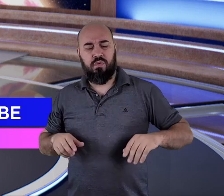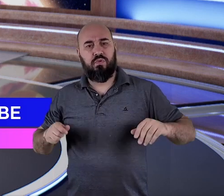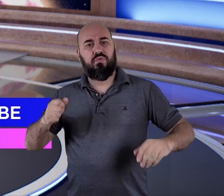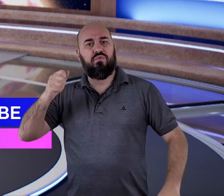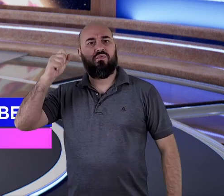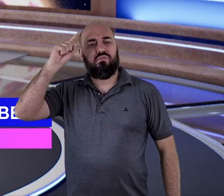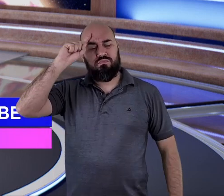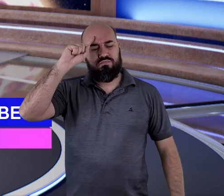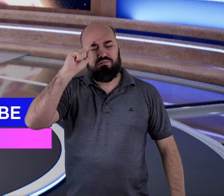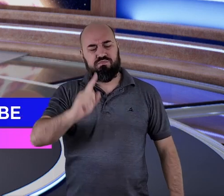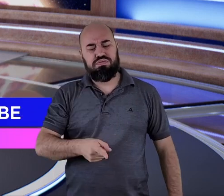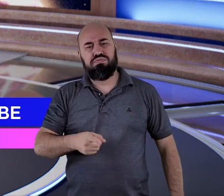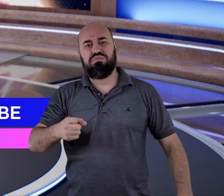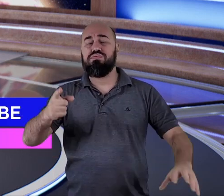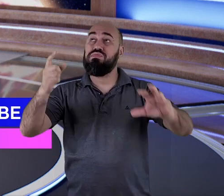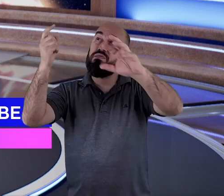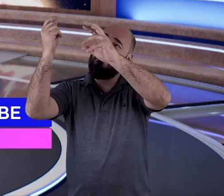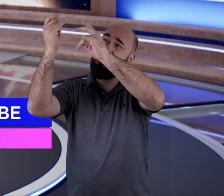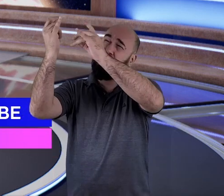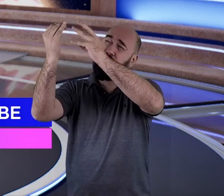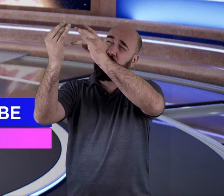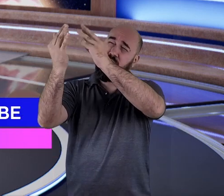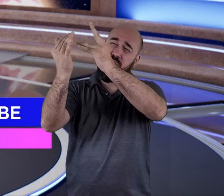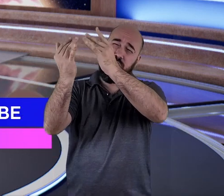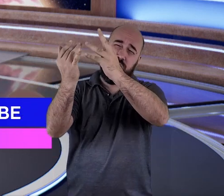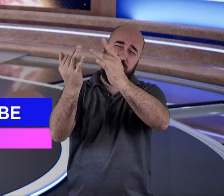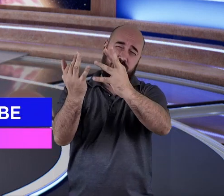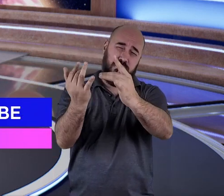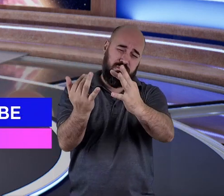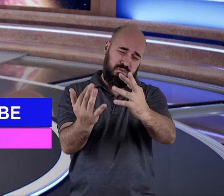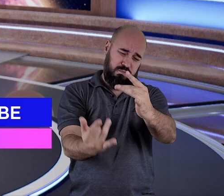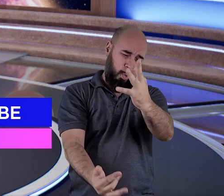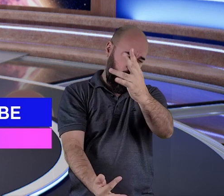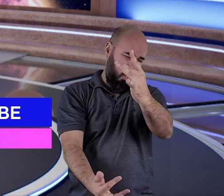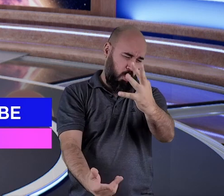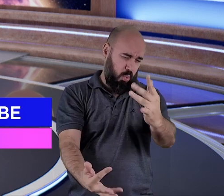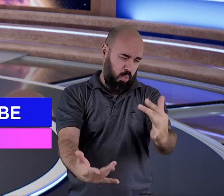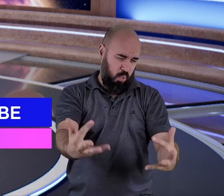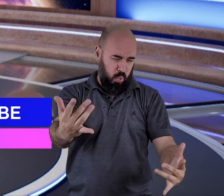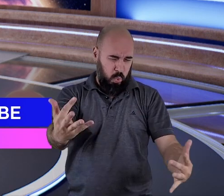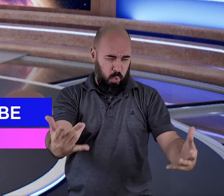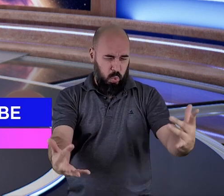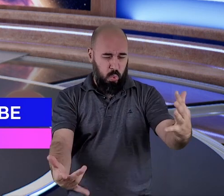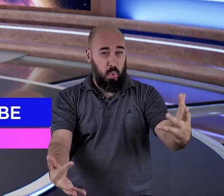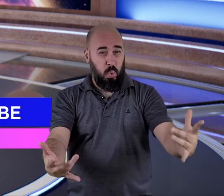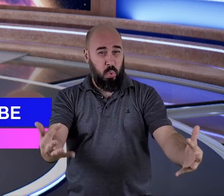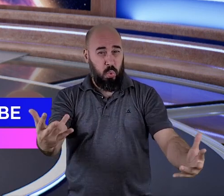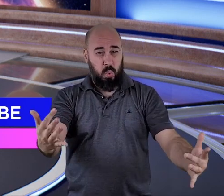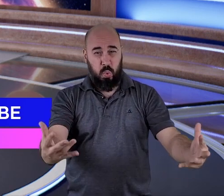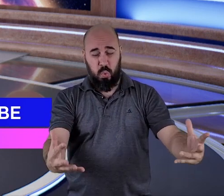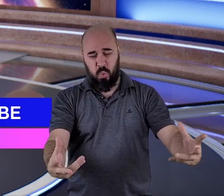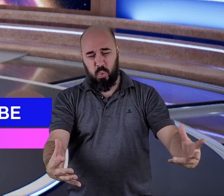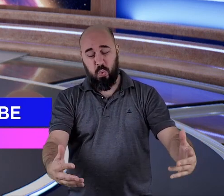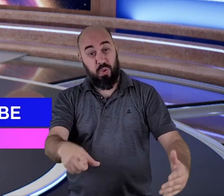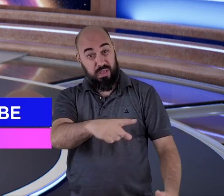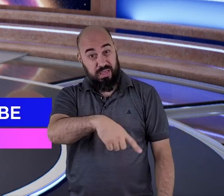a última fase do processo do julgamento final divino, que será